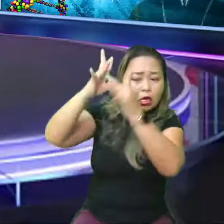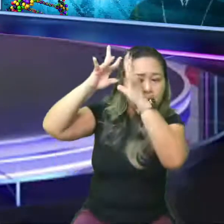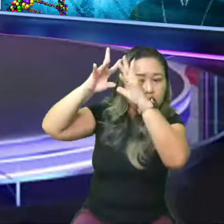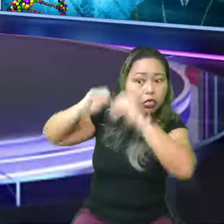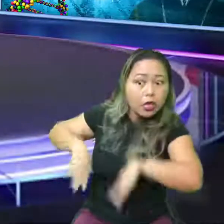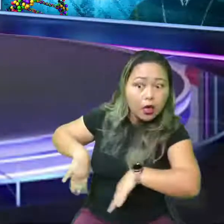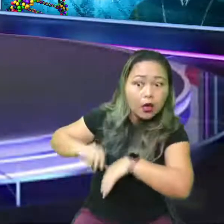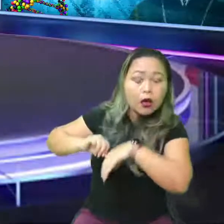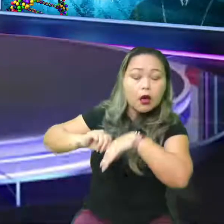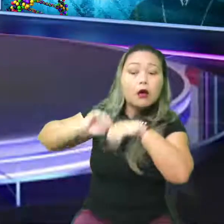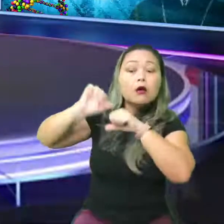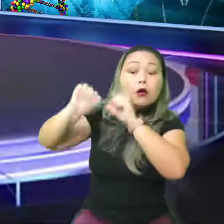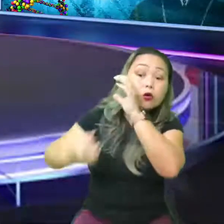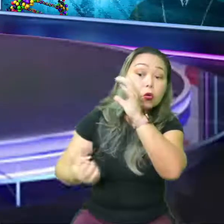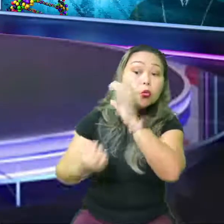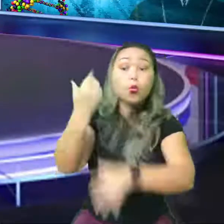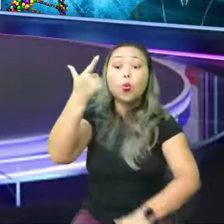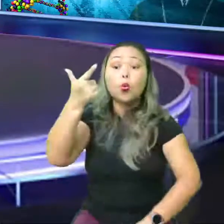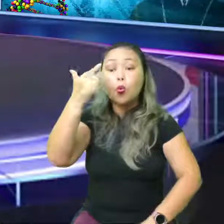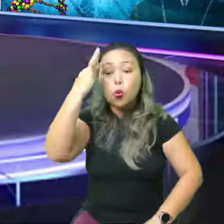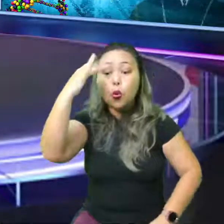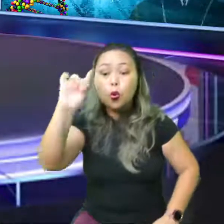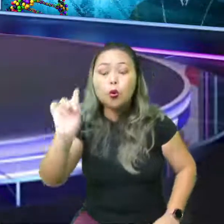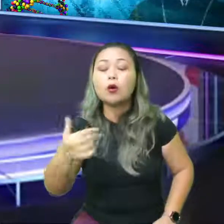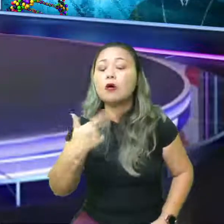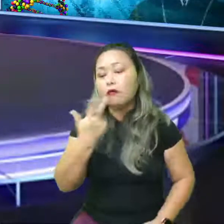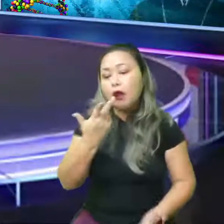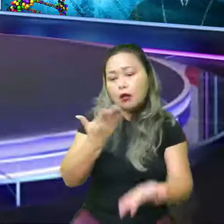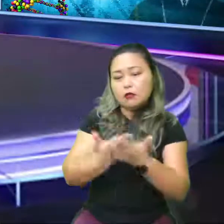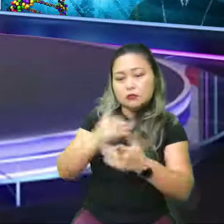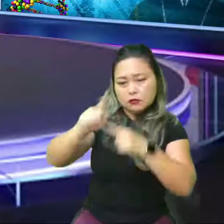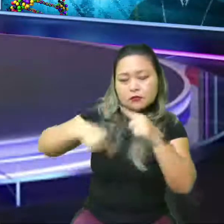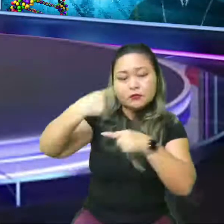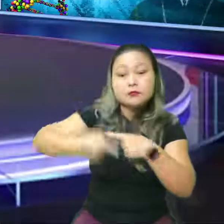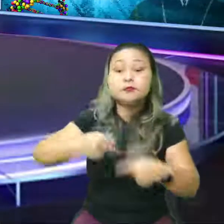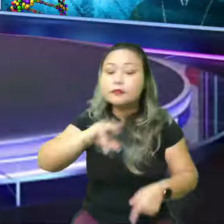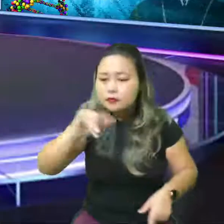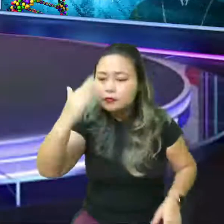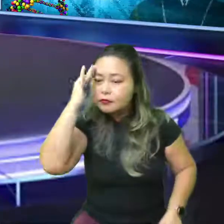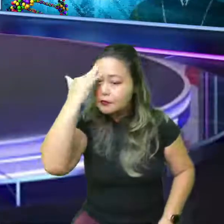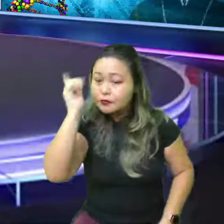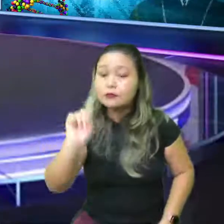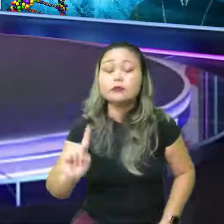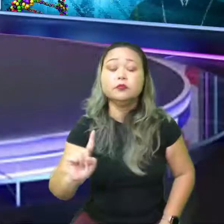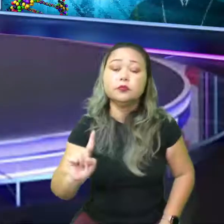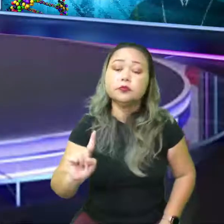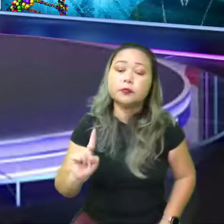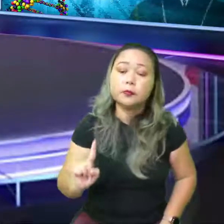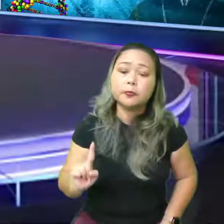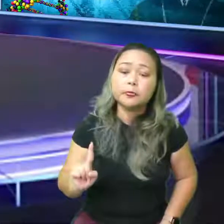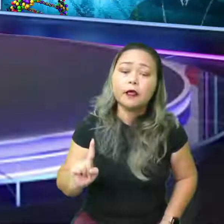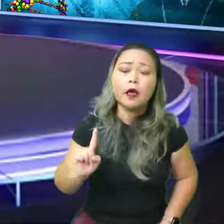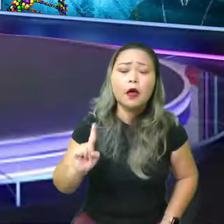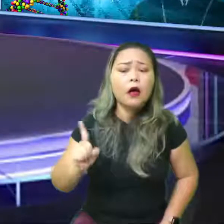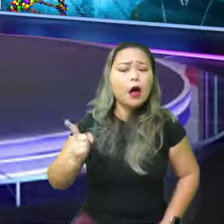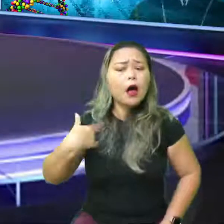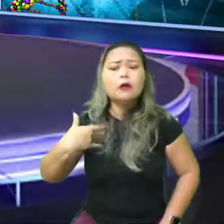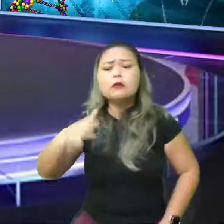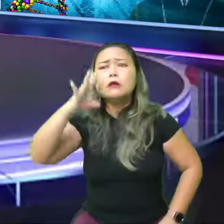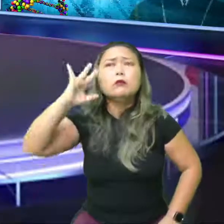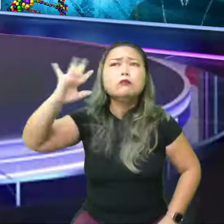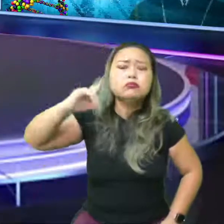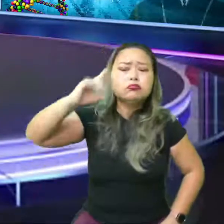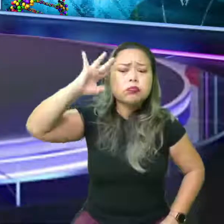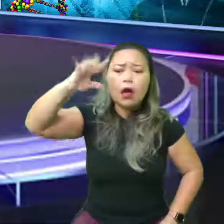gente vai falar de algumas nas próximas aulas, e aí você vai entender o que eu estou falando. Tantas